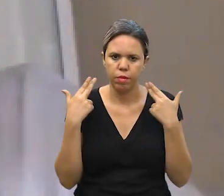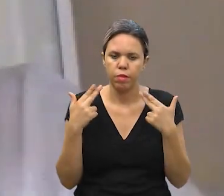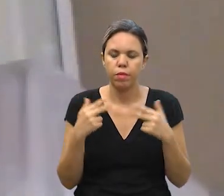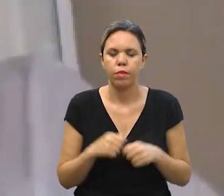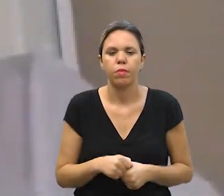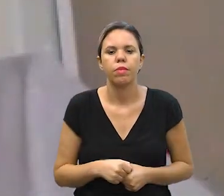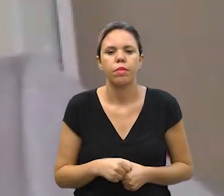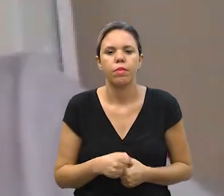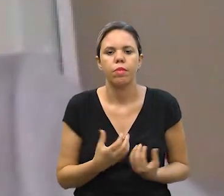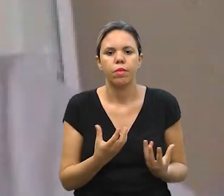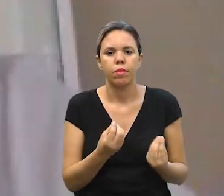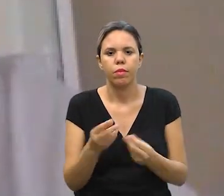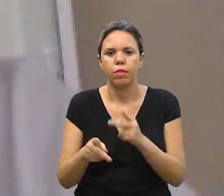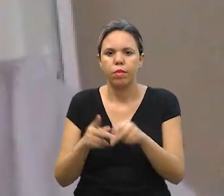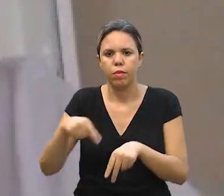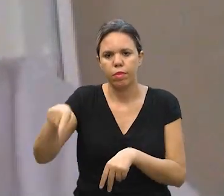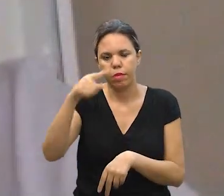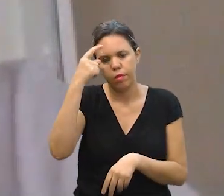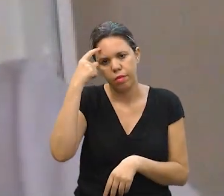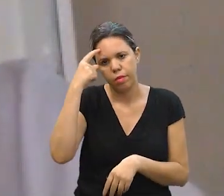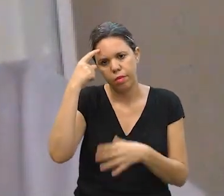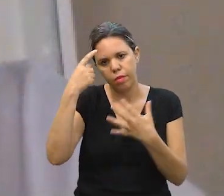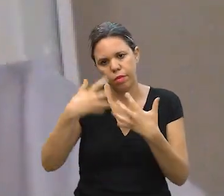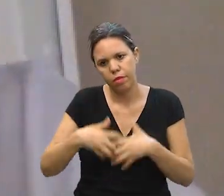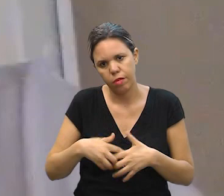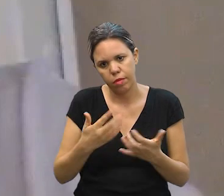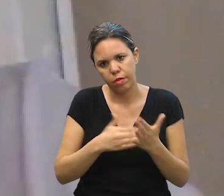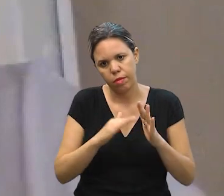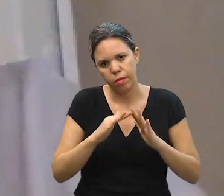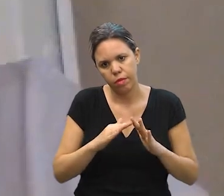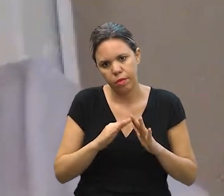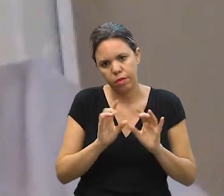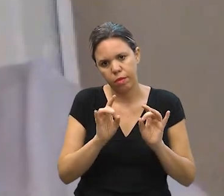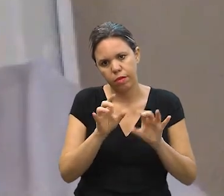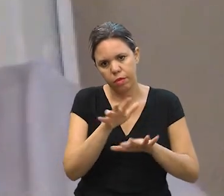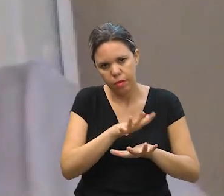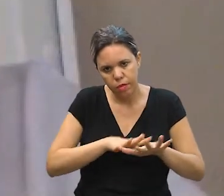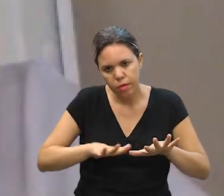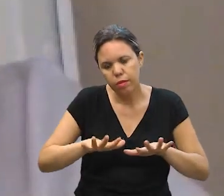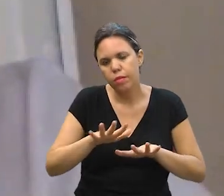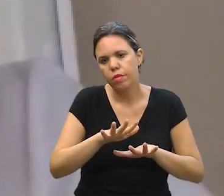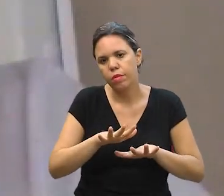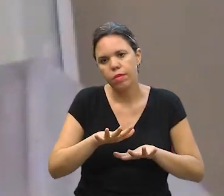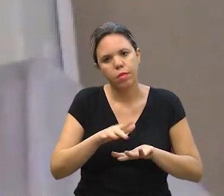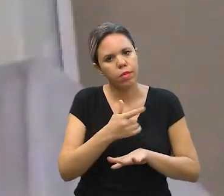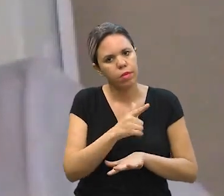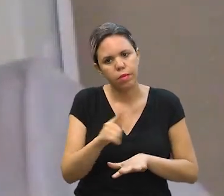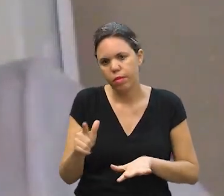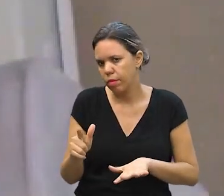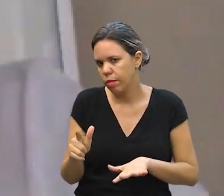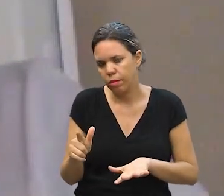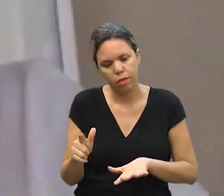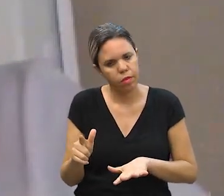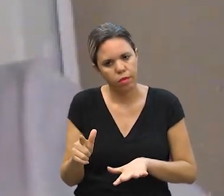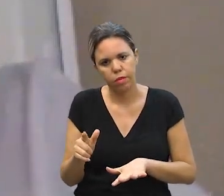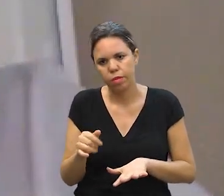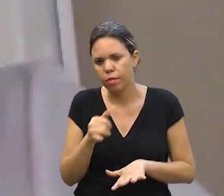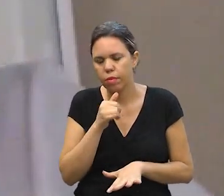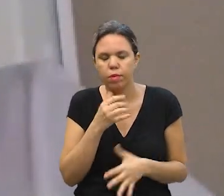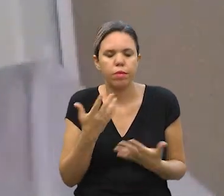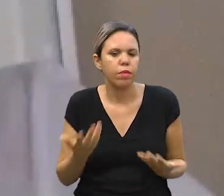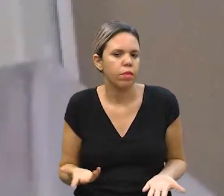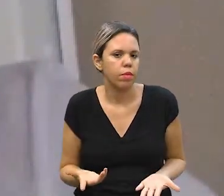Ao contrário do que muita gente pensa, as escolas especiais, elas não são